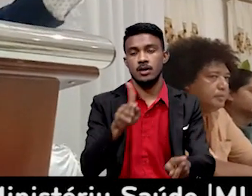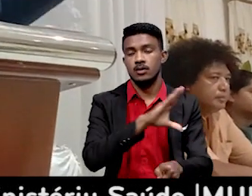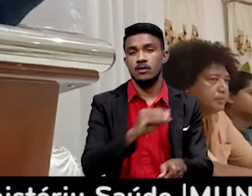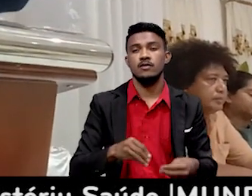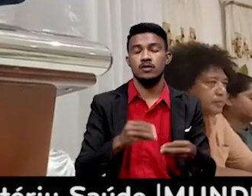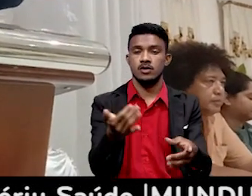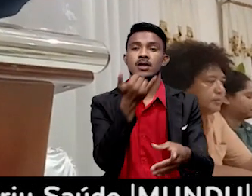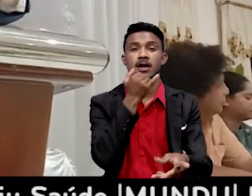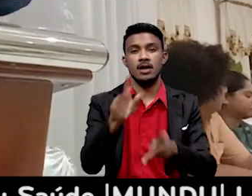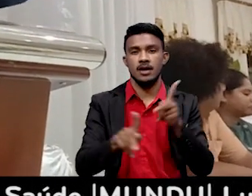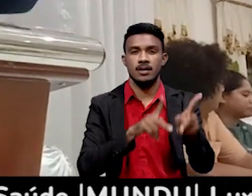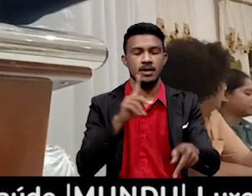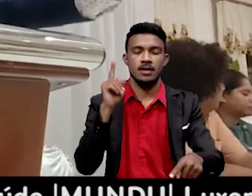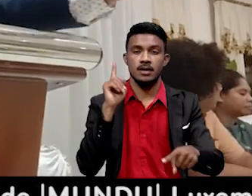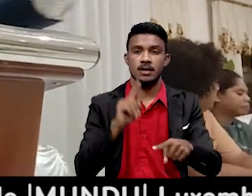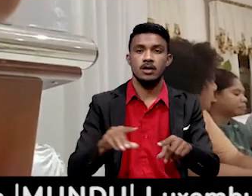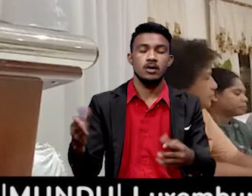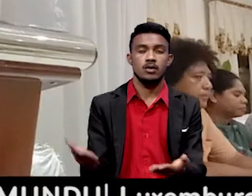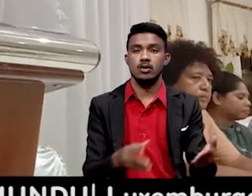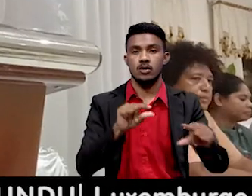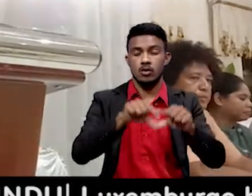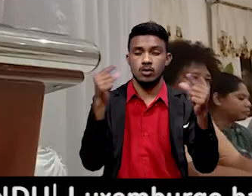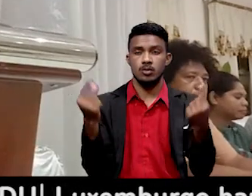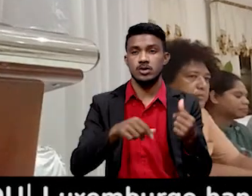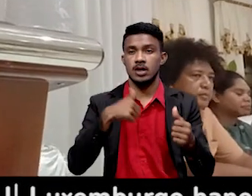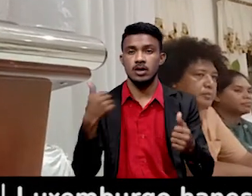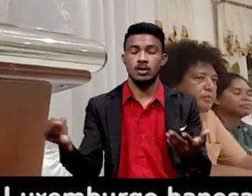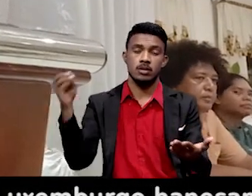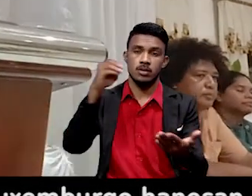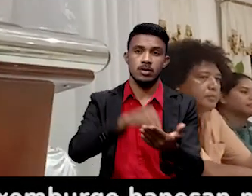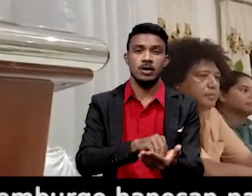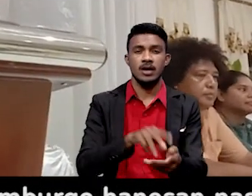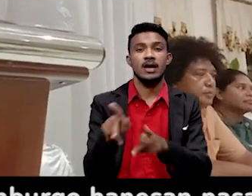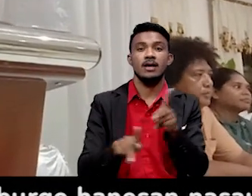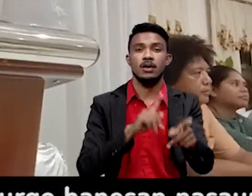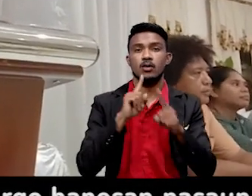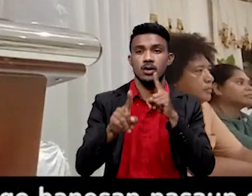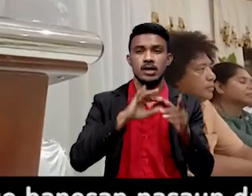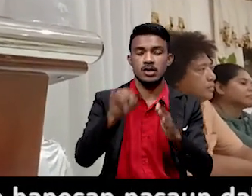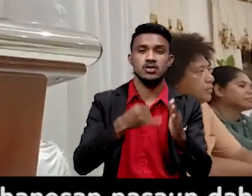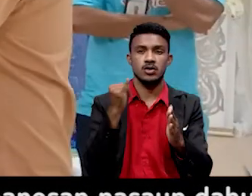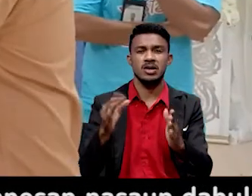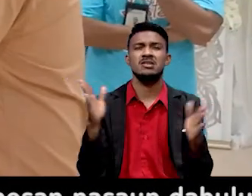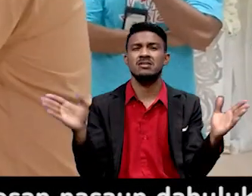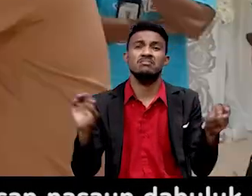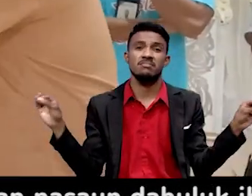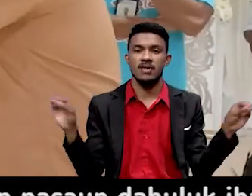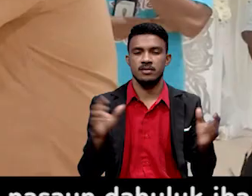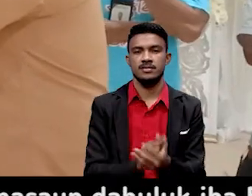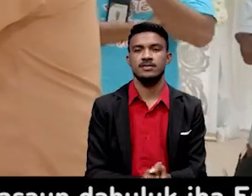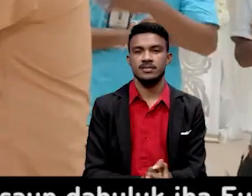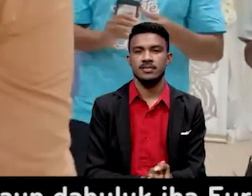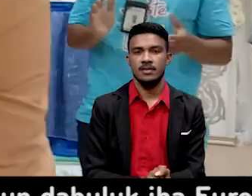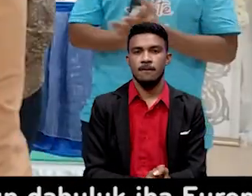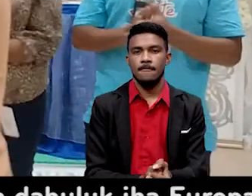nasa tambah kar lori grupo bar di interese kare ka tinji. Ema dia ini zonista ke bagus.